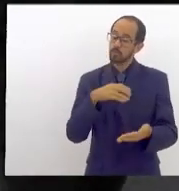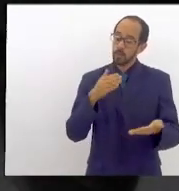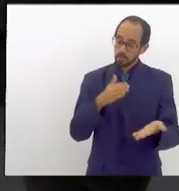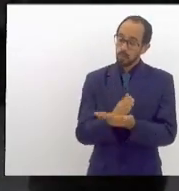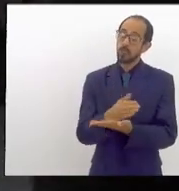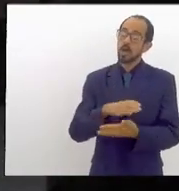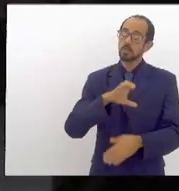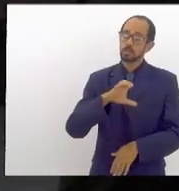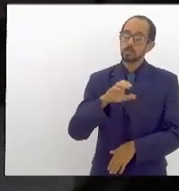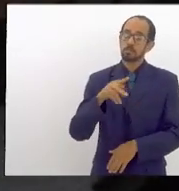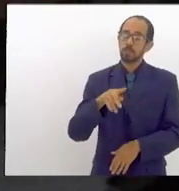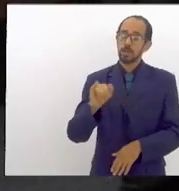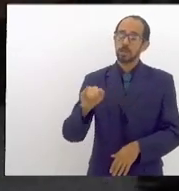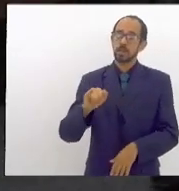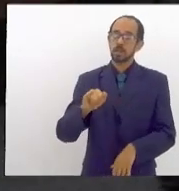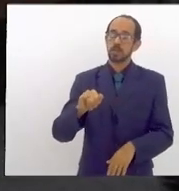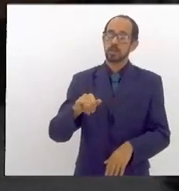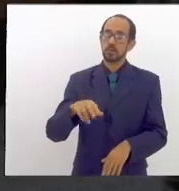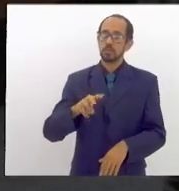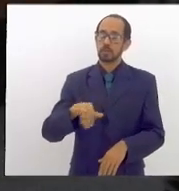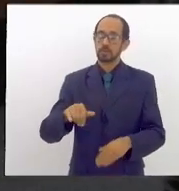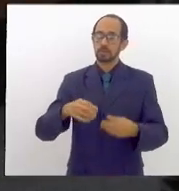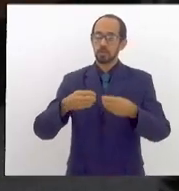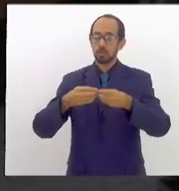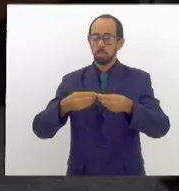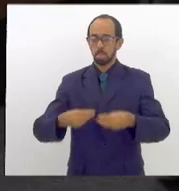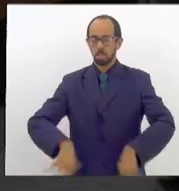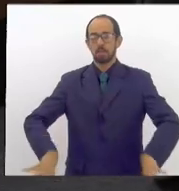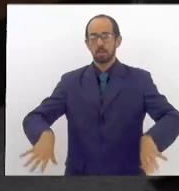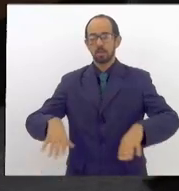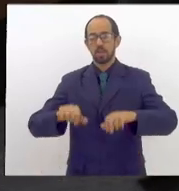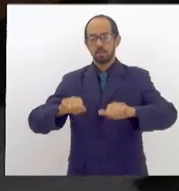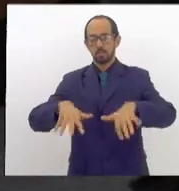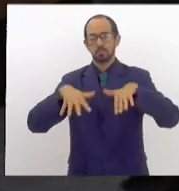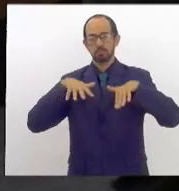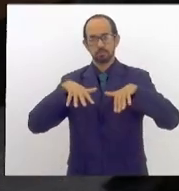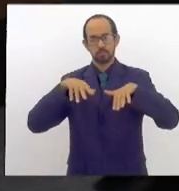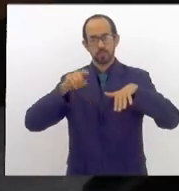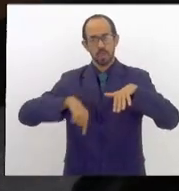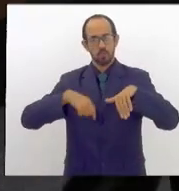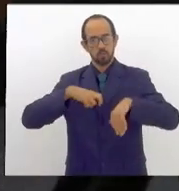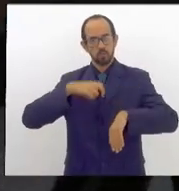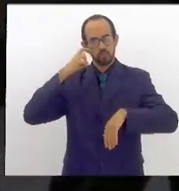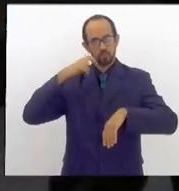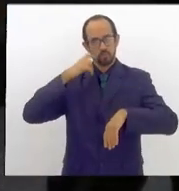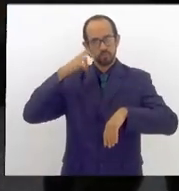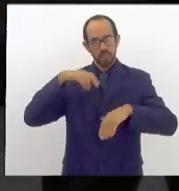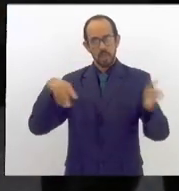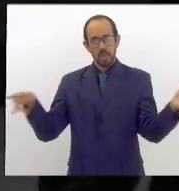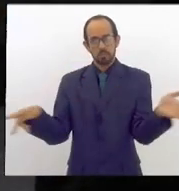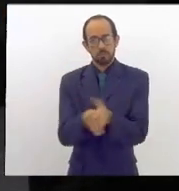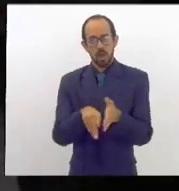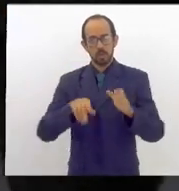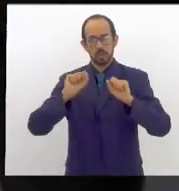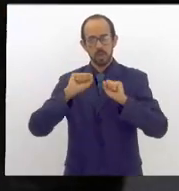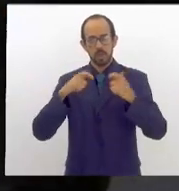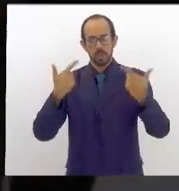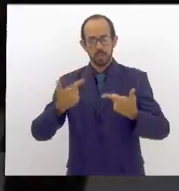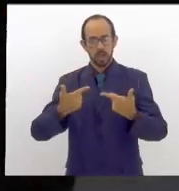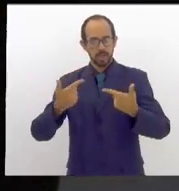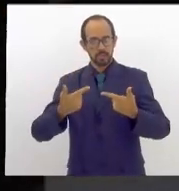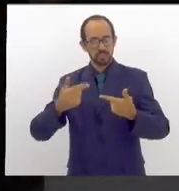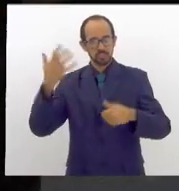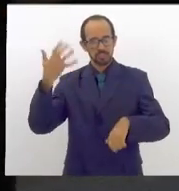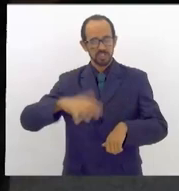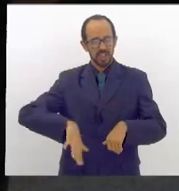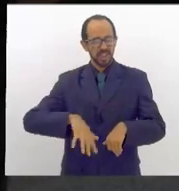será derrotado em plenário constrangimento uma vergonha a própria Assembleia negando o seu próprio trabalho que